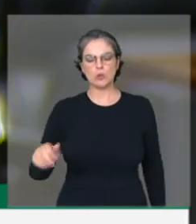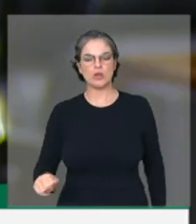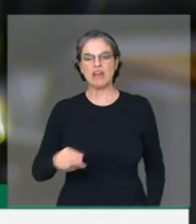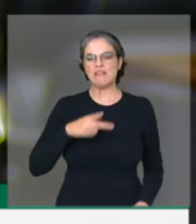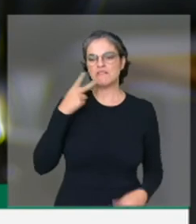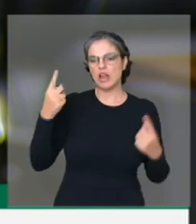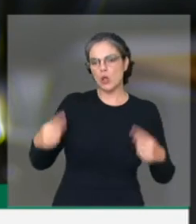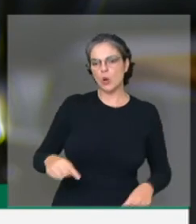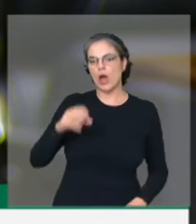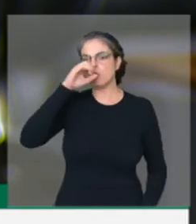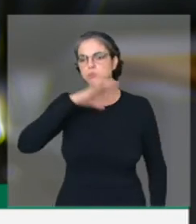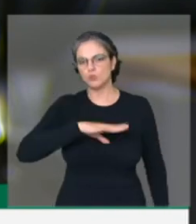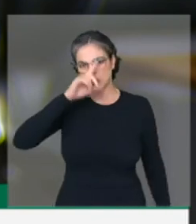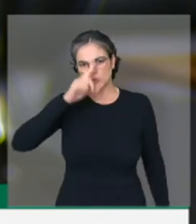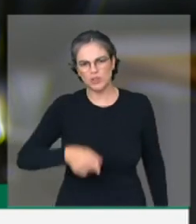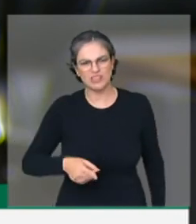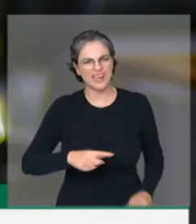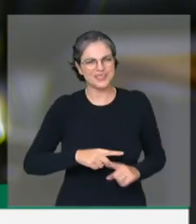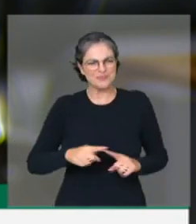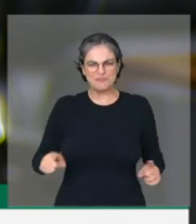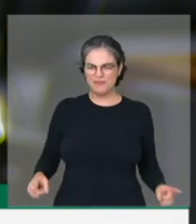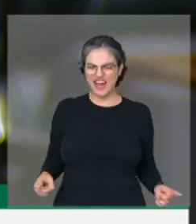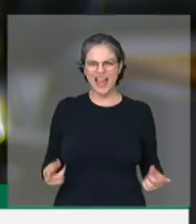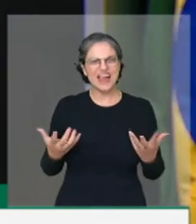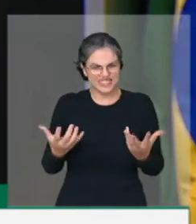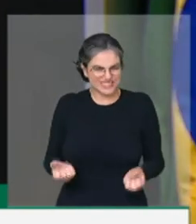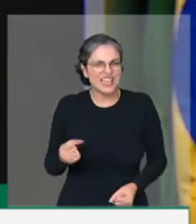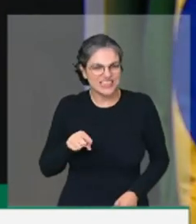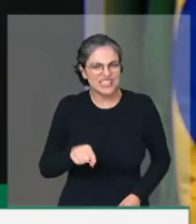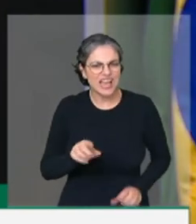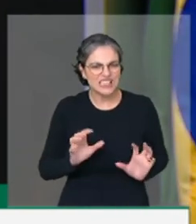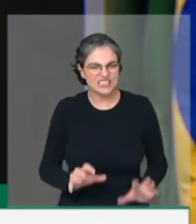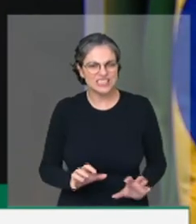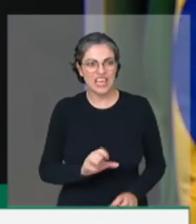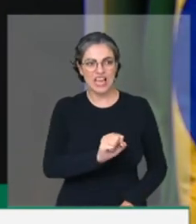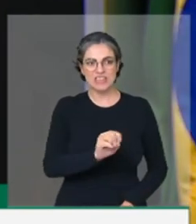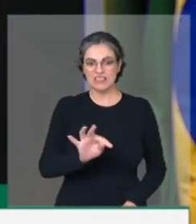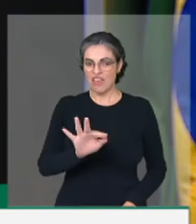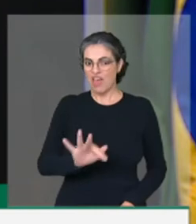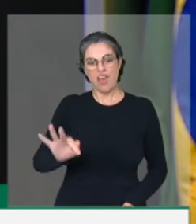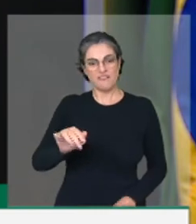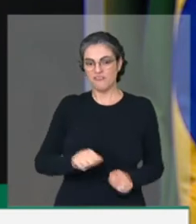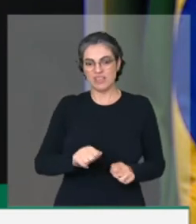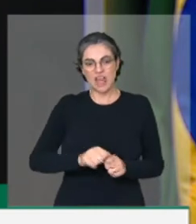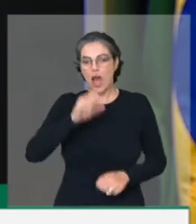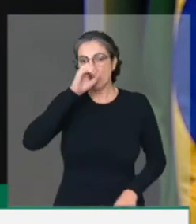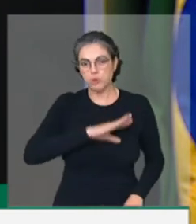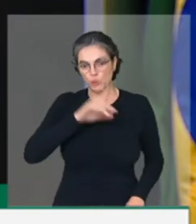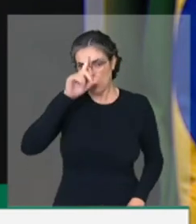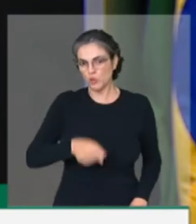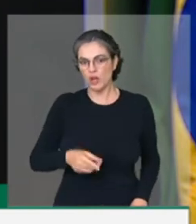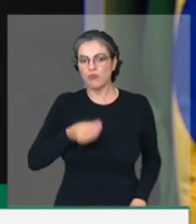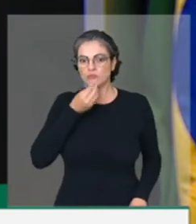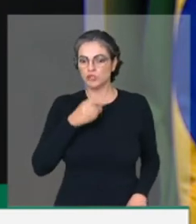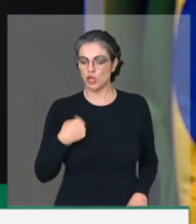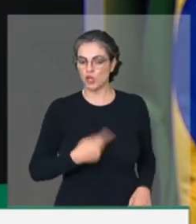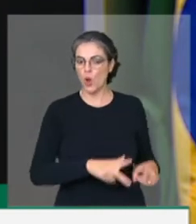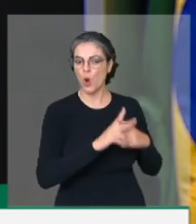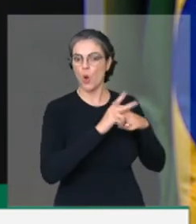de autoridade, o abuso de autoridade praticado pelo STF poderia ser corrigido e nós teríamos essa